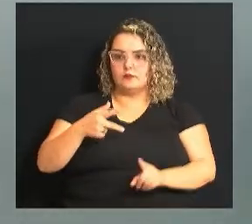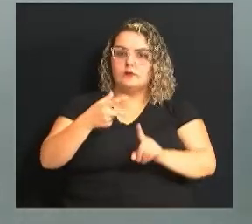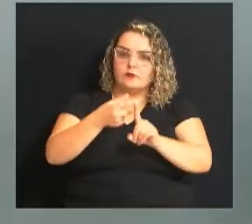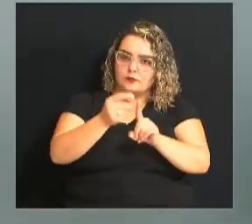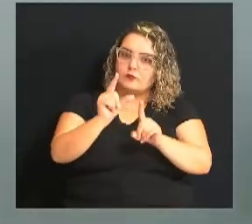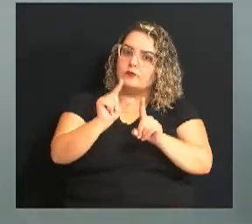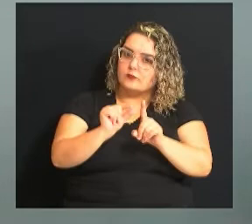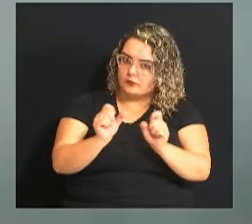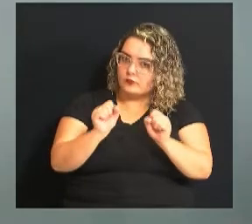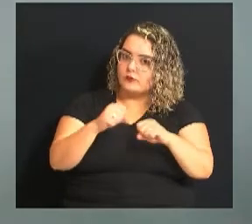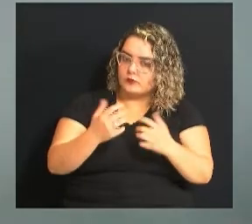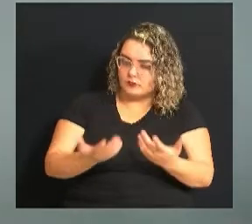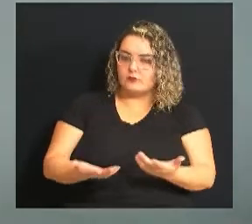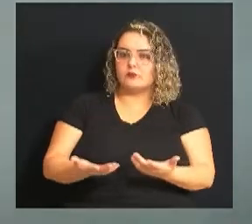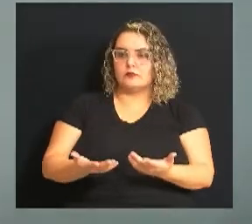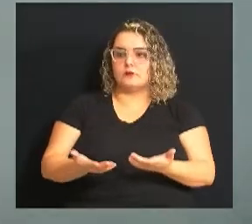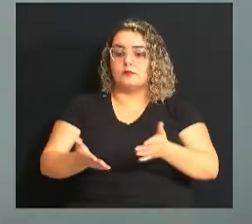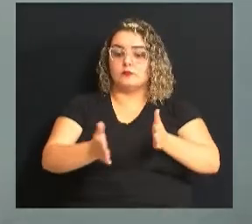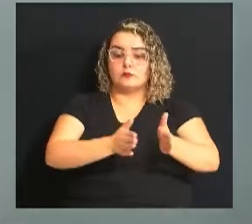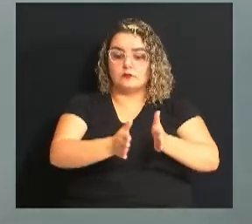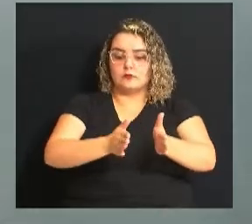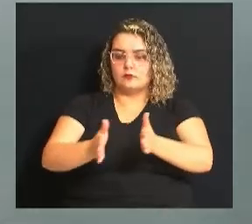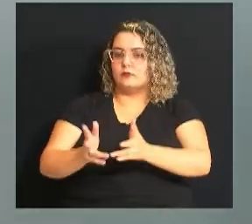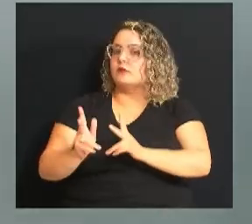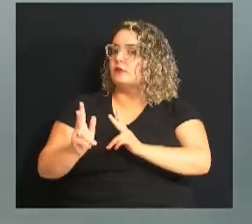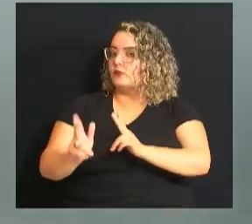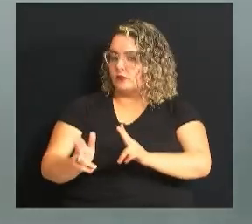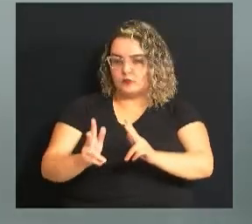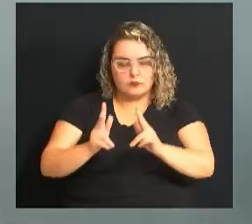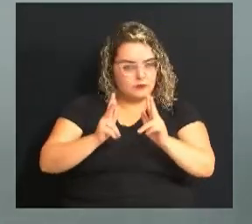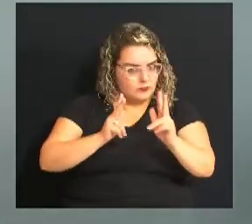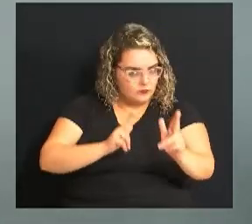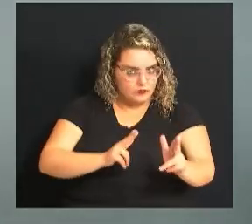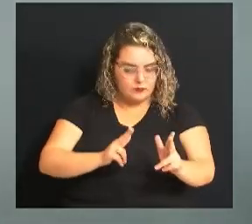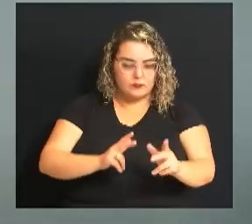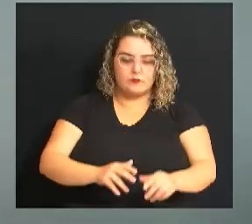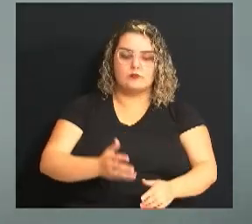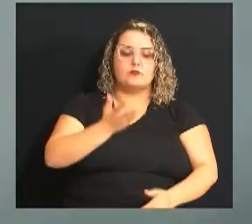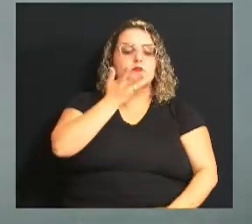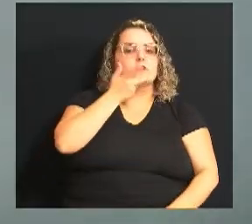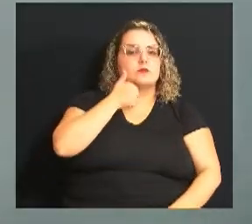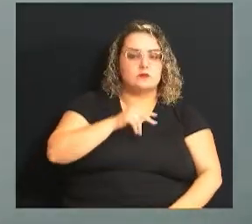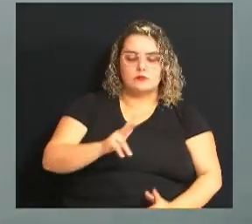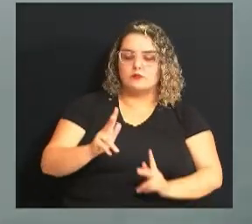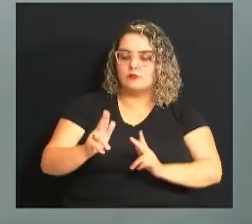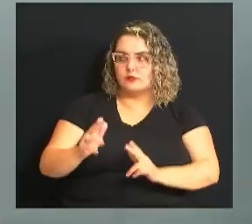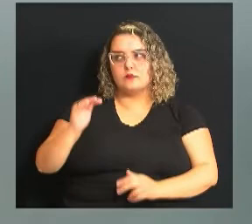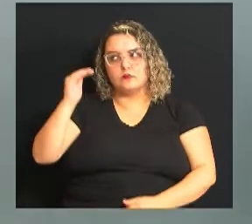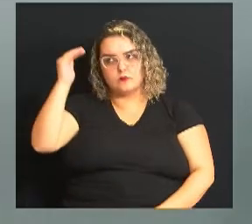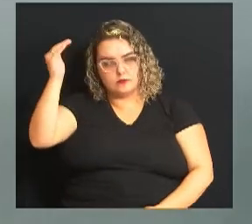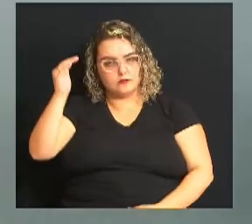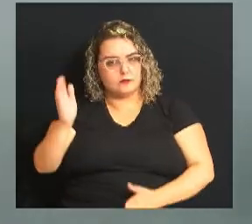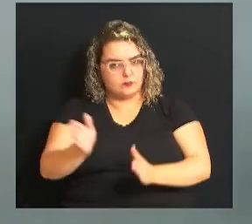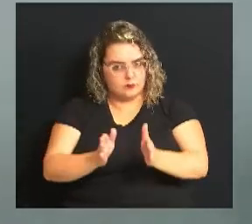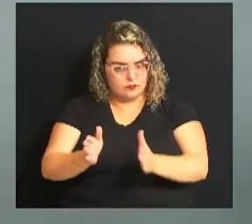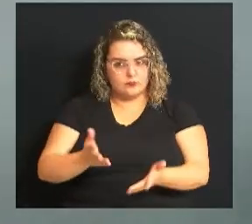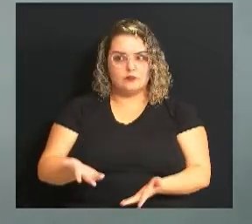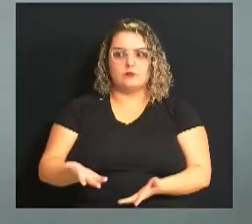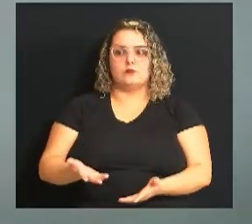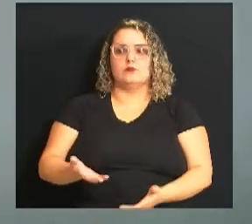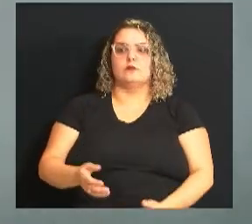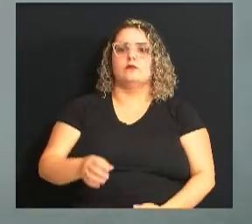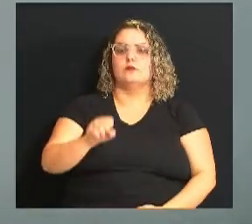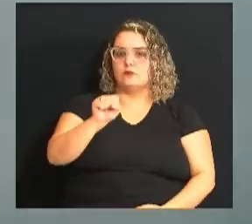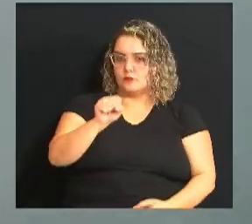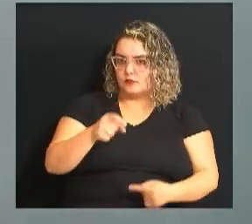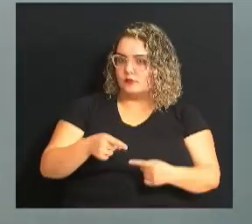sim, mas os prazos continuam sendo os mesmos. A proposta, inclusive, é que seja de 8 semanas,